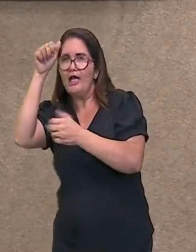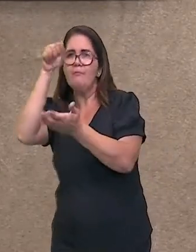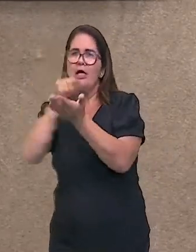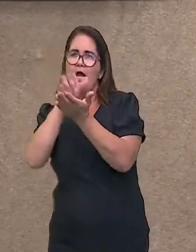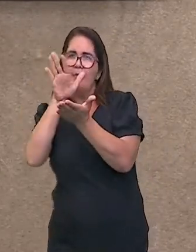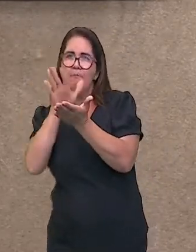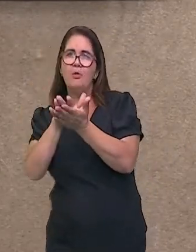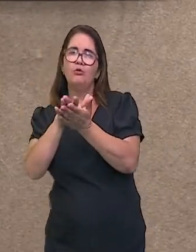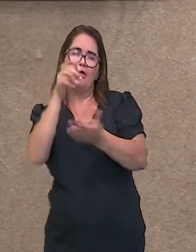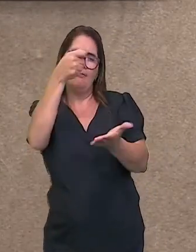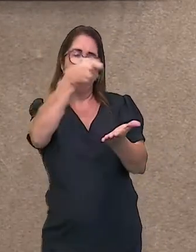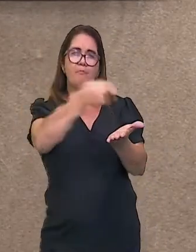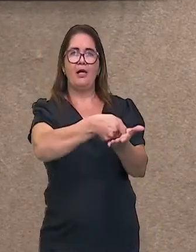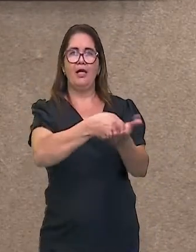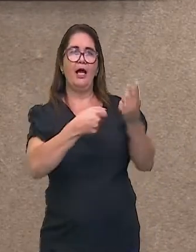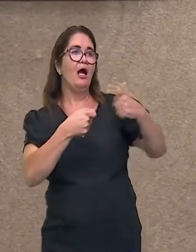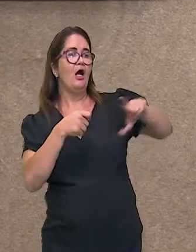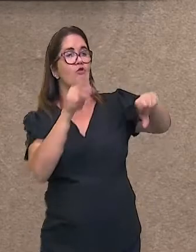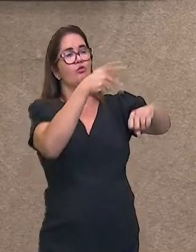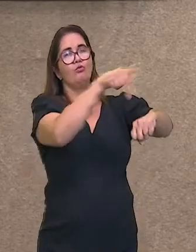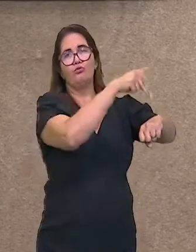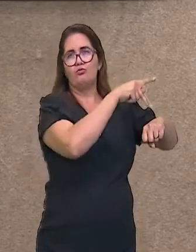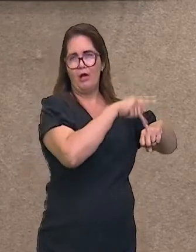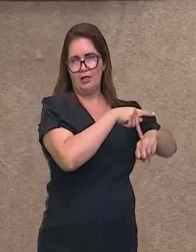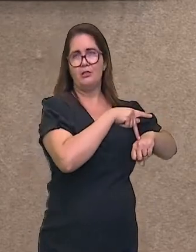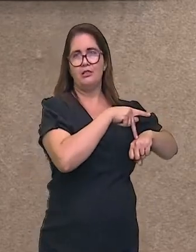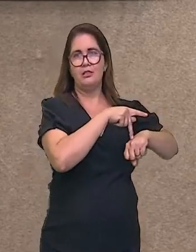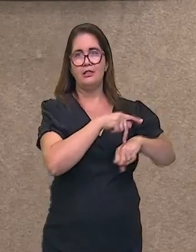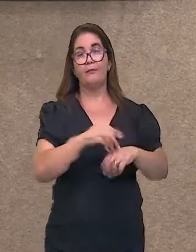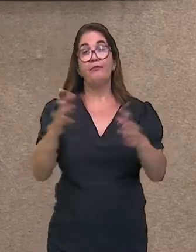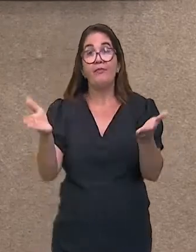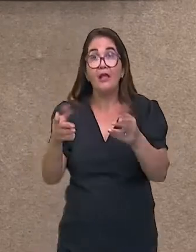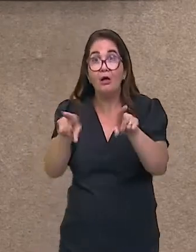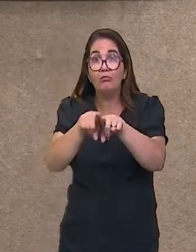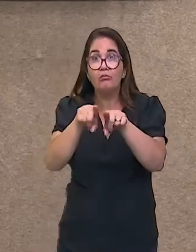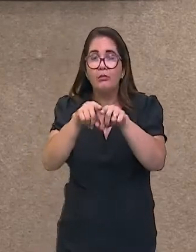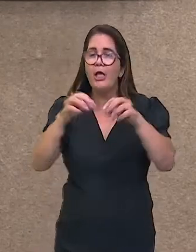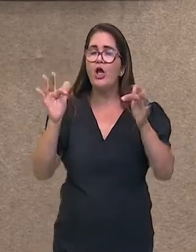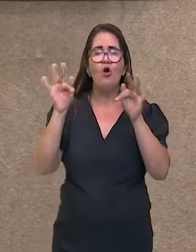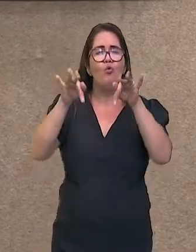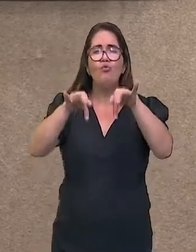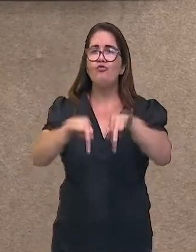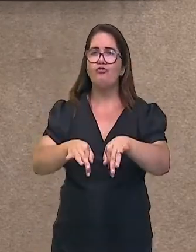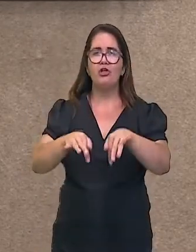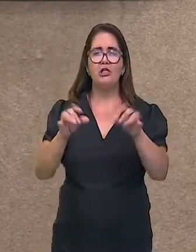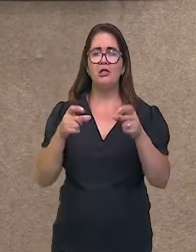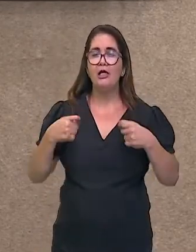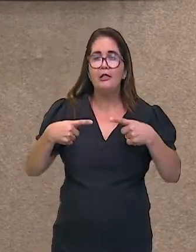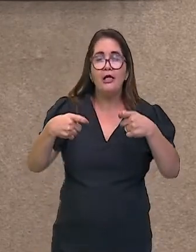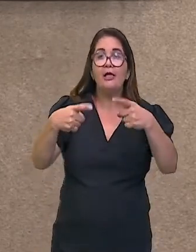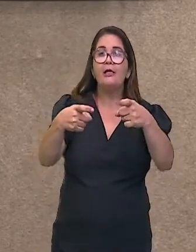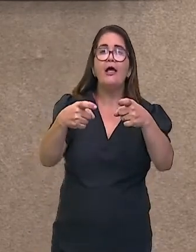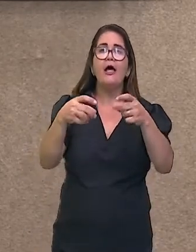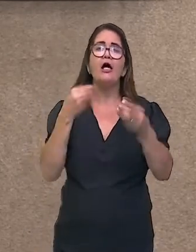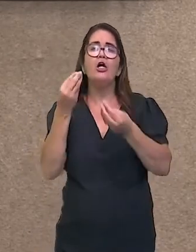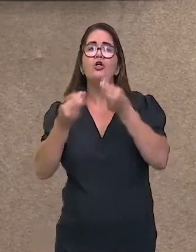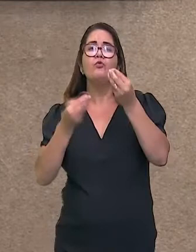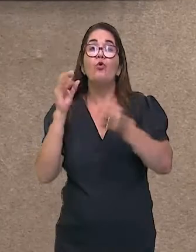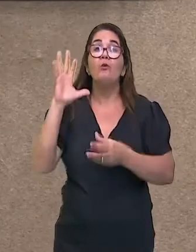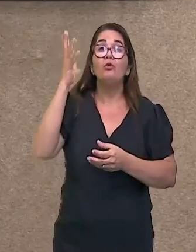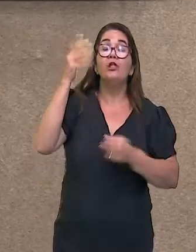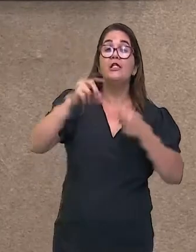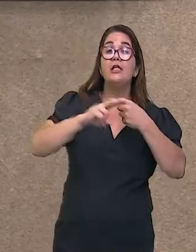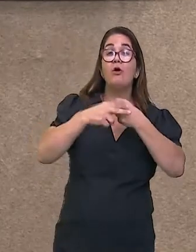crescimento do nazismo. O fim da guerra também marcou reconfiguração do mapa europeu por causa do esfacelamento